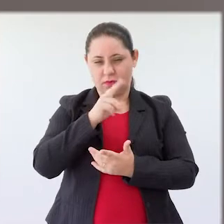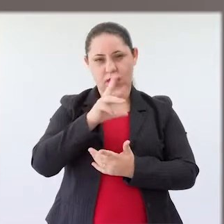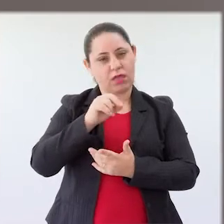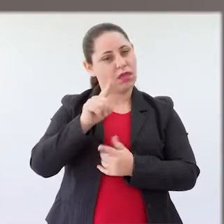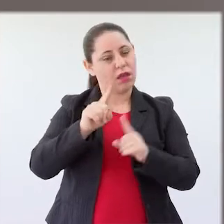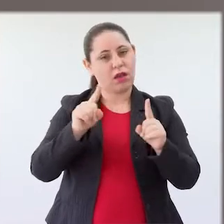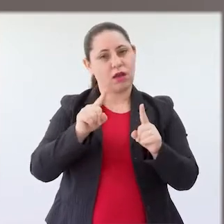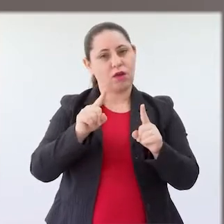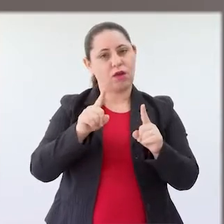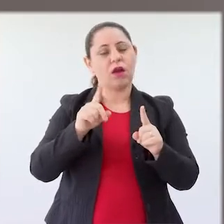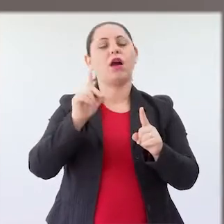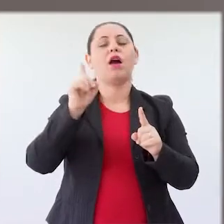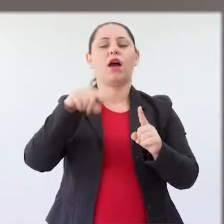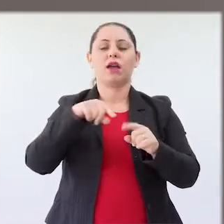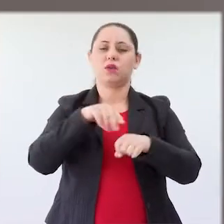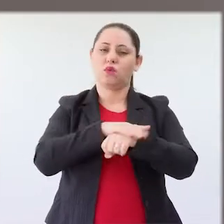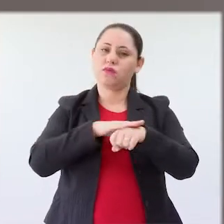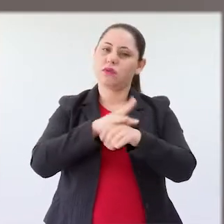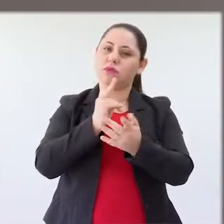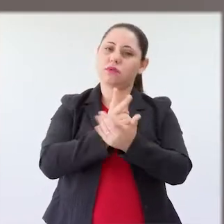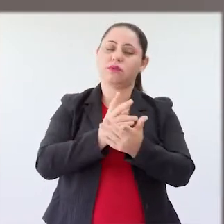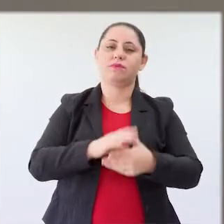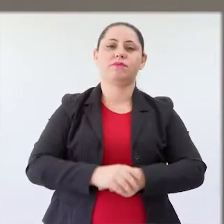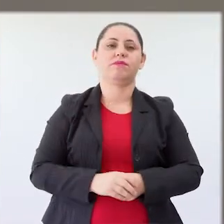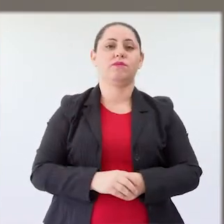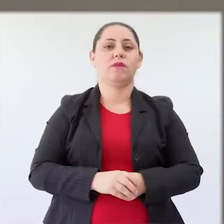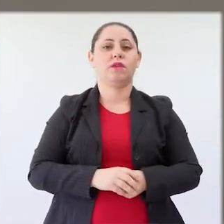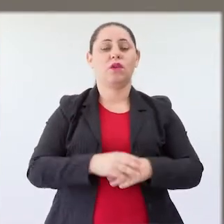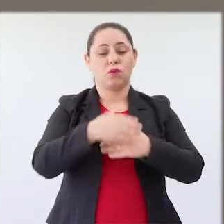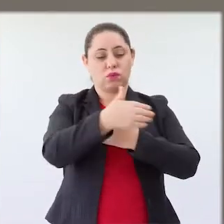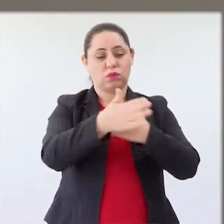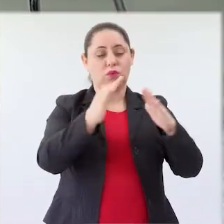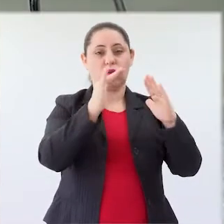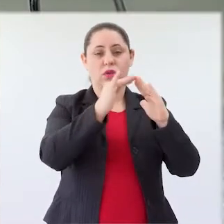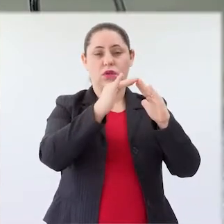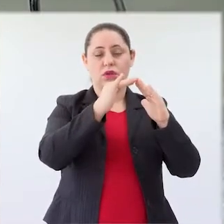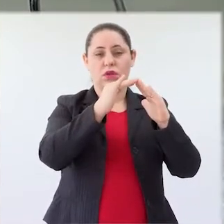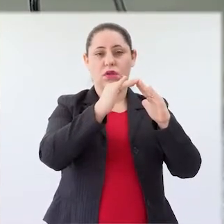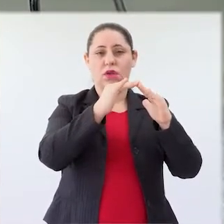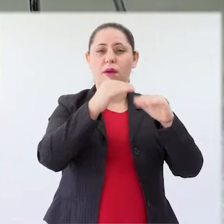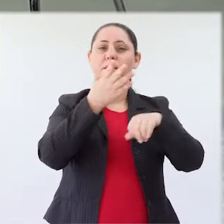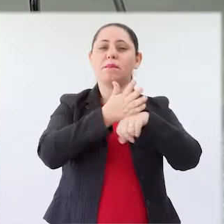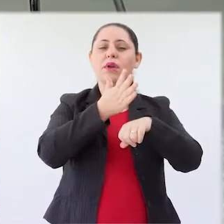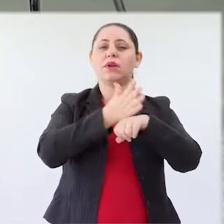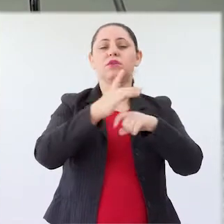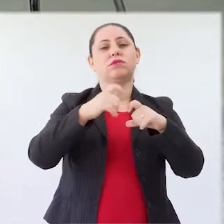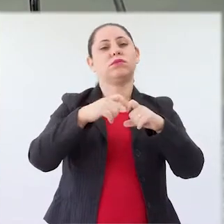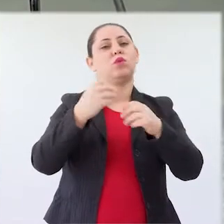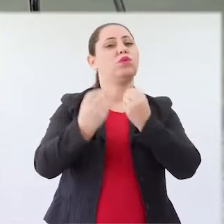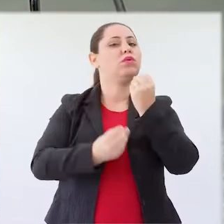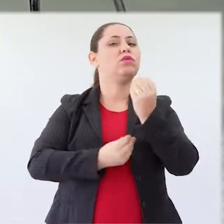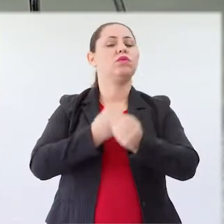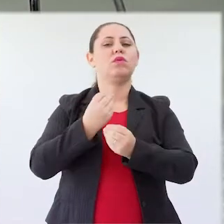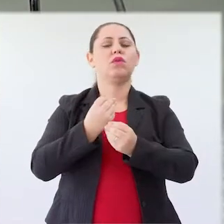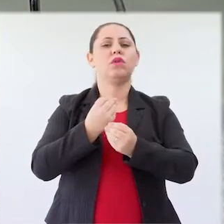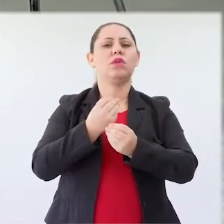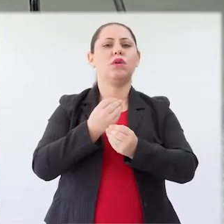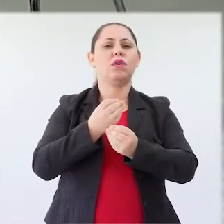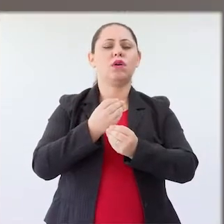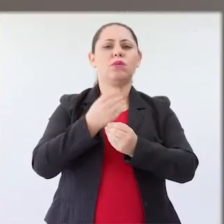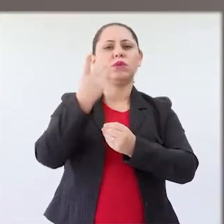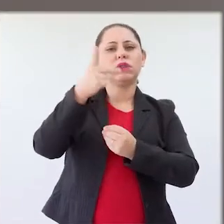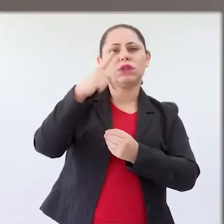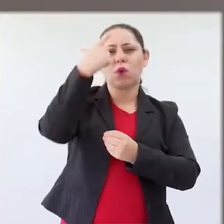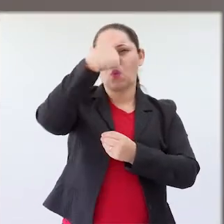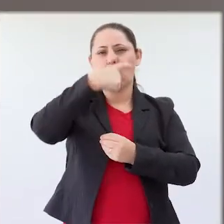que isso é bem pontuado lá sempre. E no seu consultório, na sua prática médica, como que você pontua? Olha, o seu rosto é